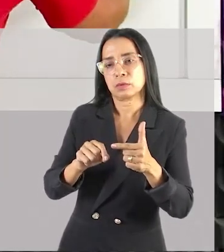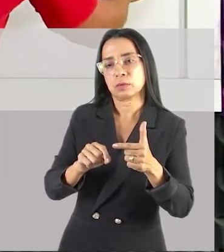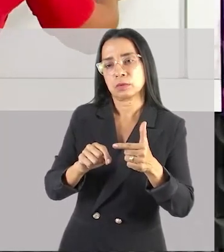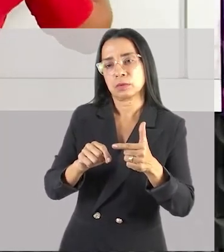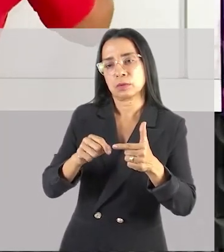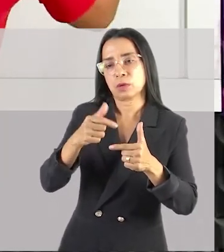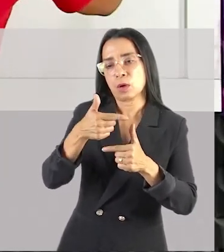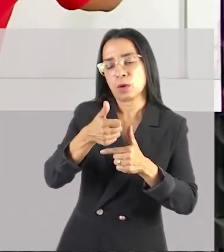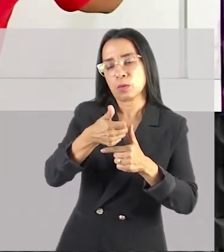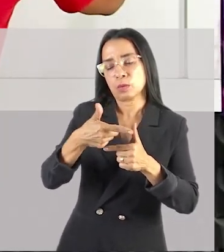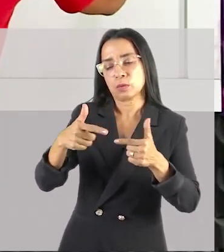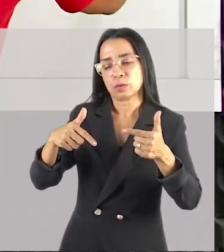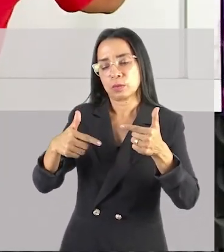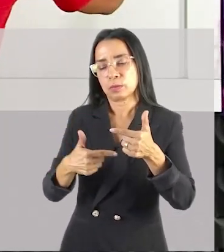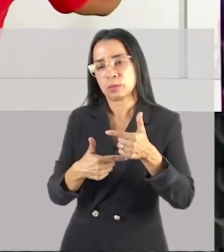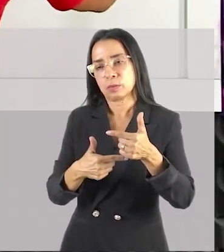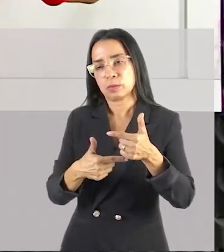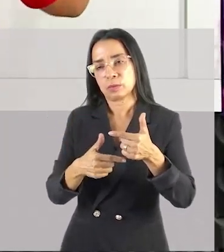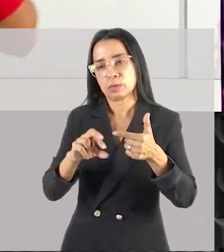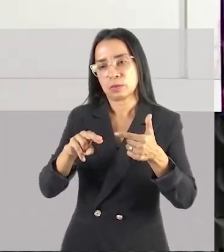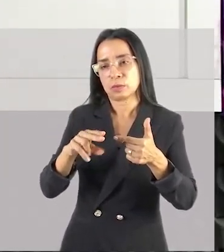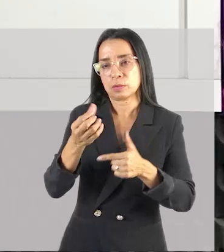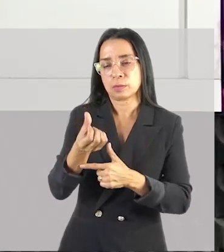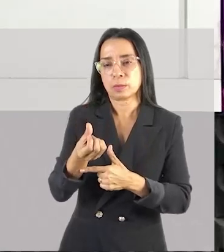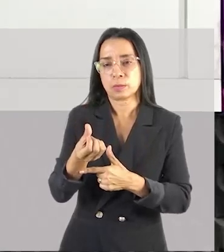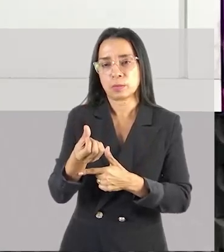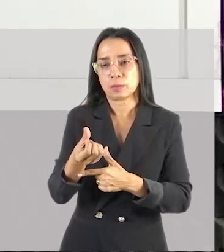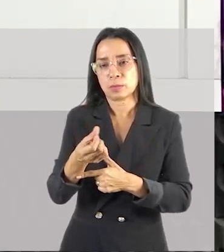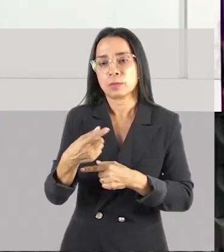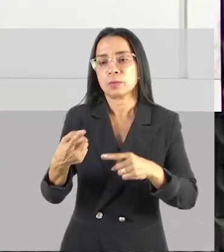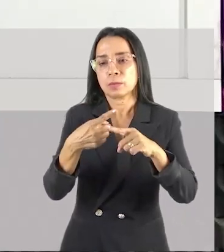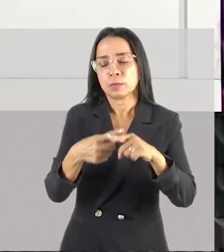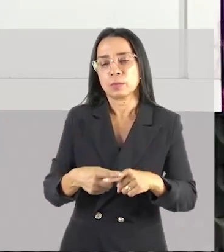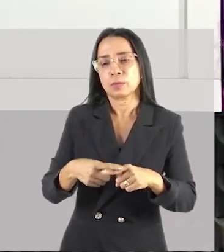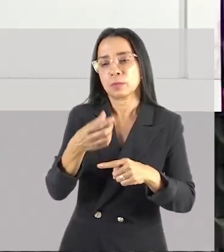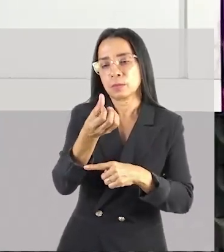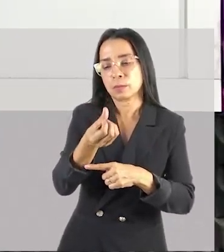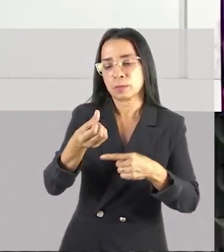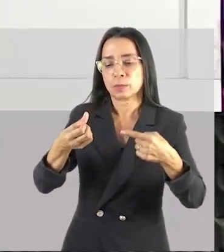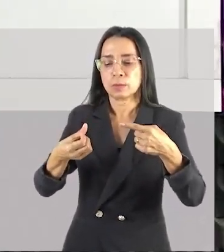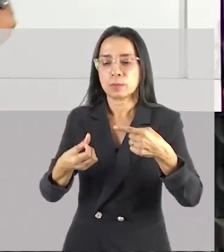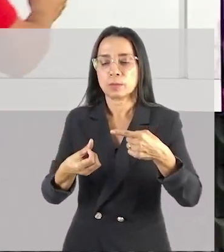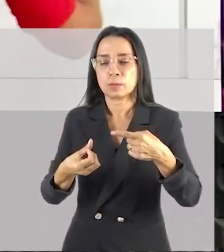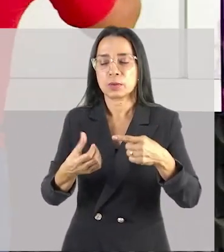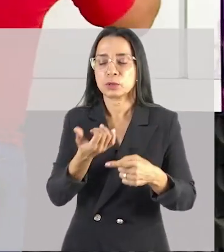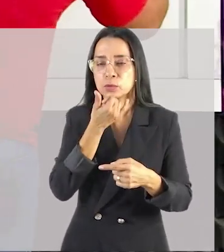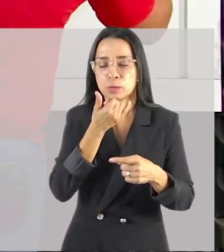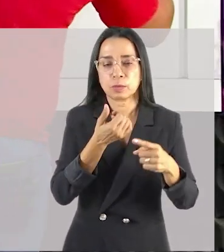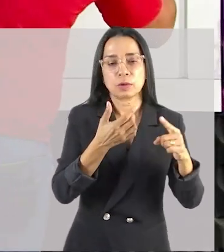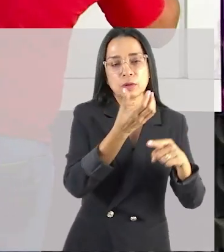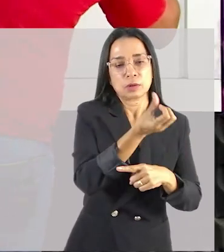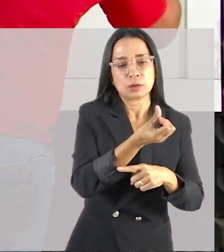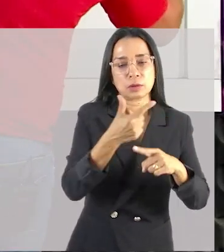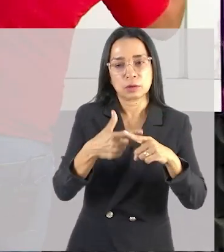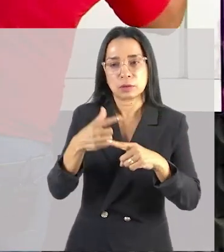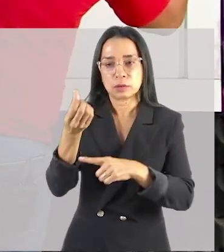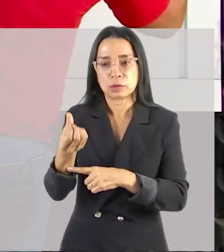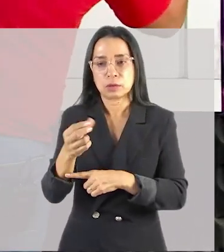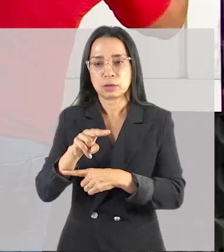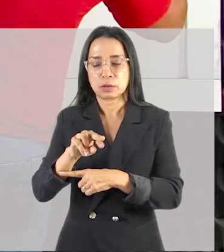2, ó. Isso aqui dá 6, né? Se eu multiplico 6 por 6, você vai encontrar